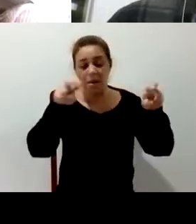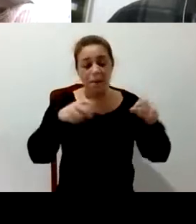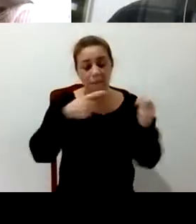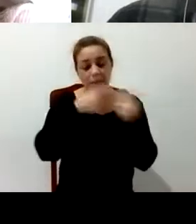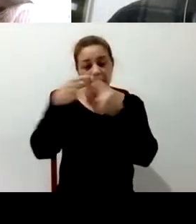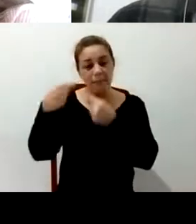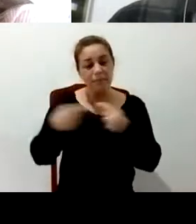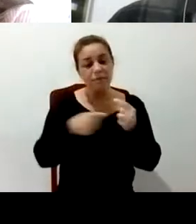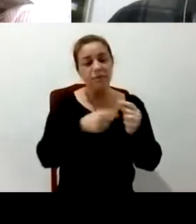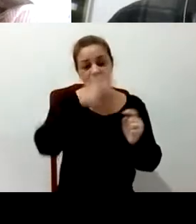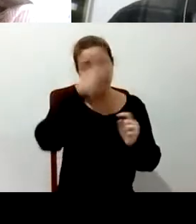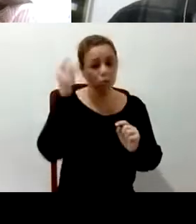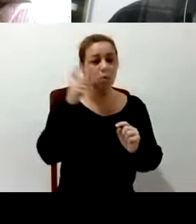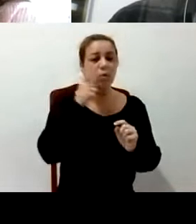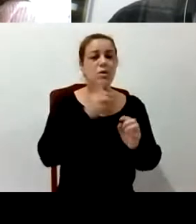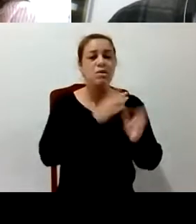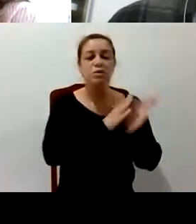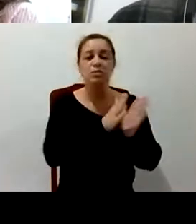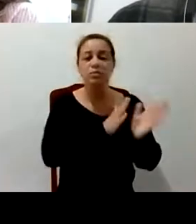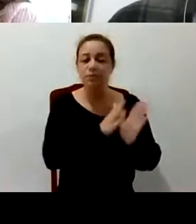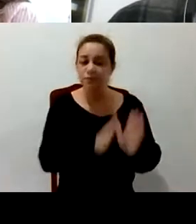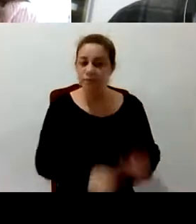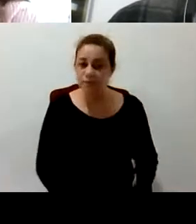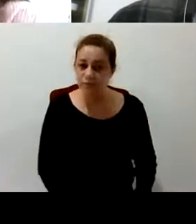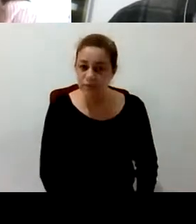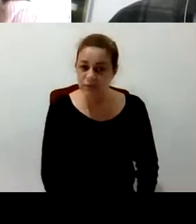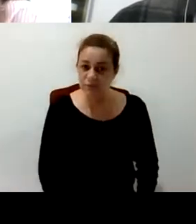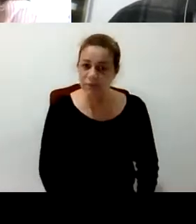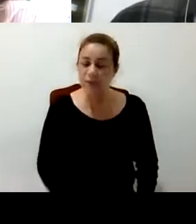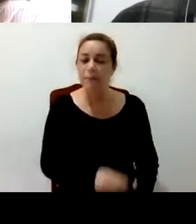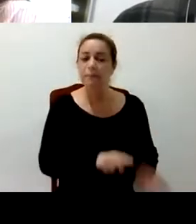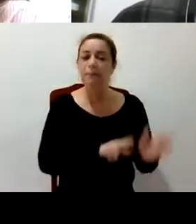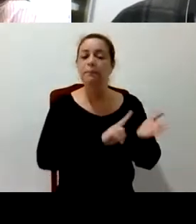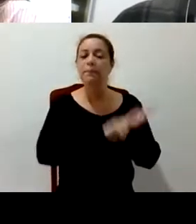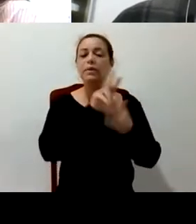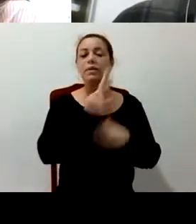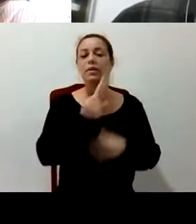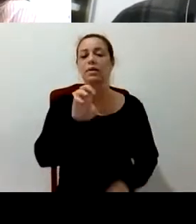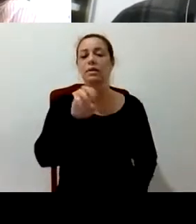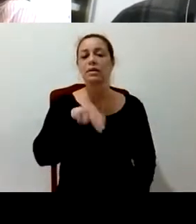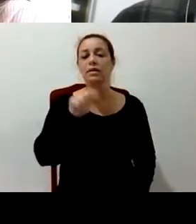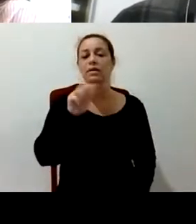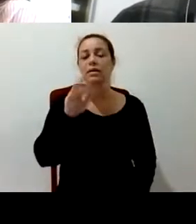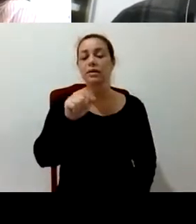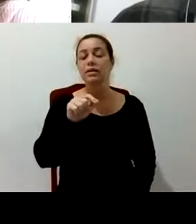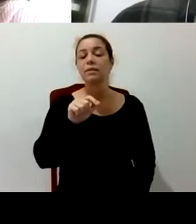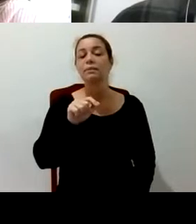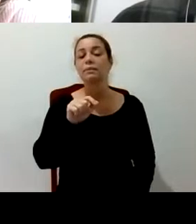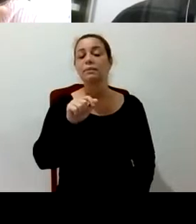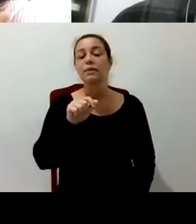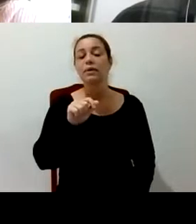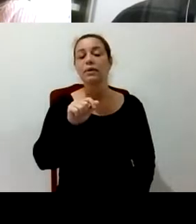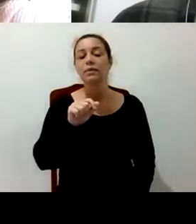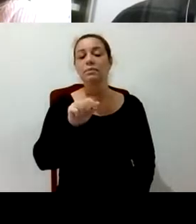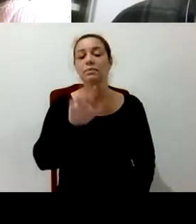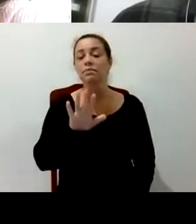o telefone da... Passei a mensagem para a Renata, porque a Renata é a orientadora dele, né? Só que ela também, acho que